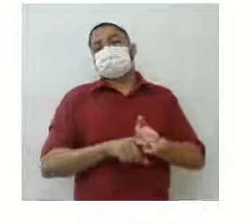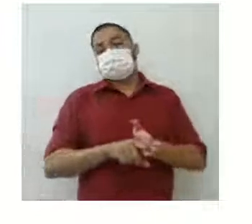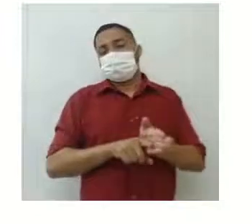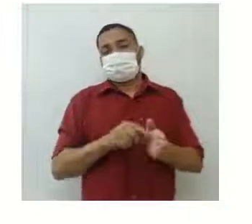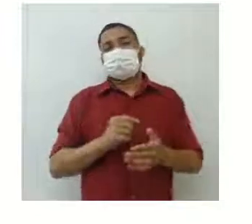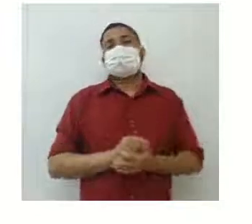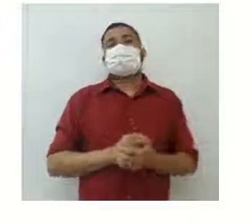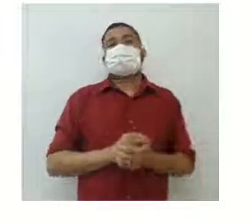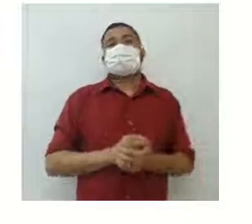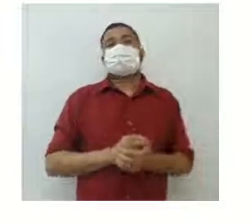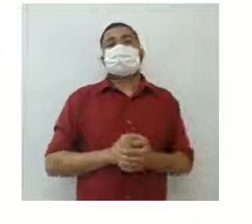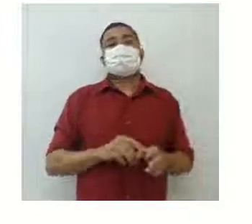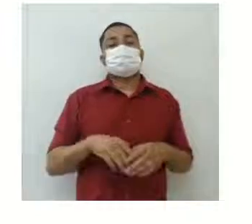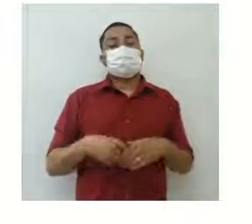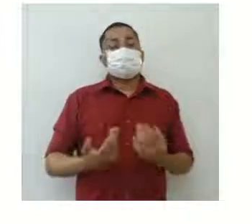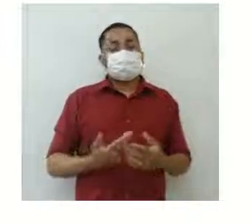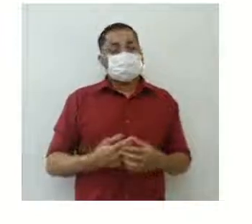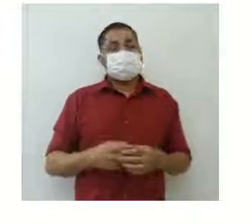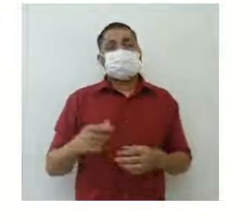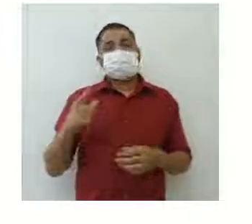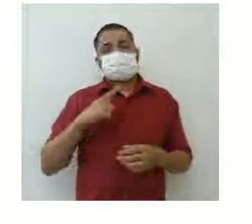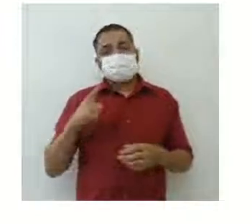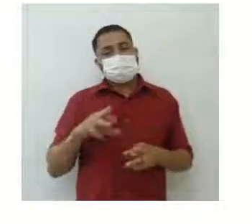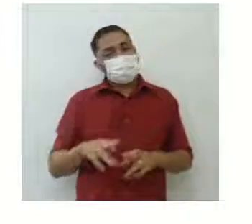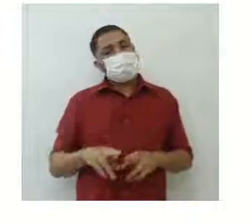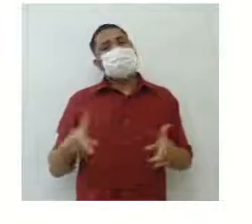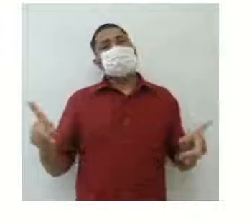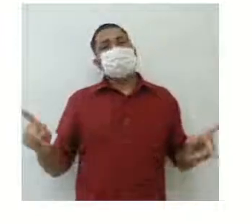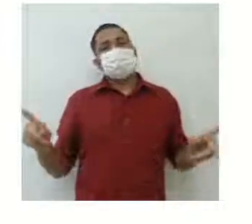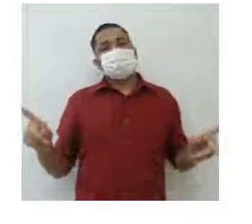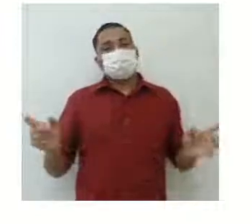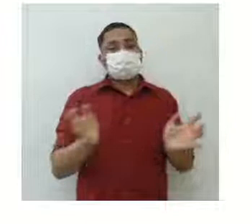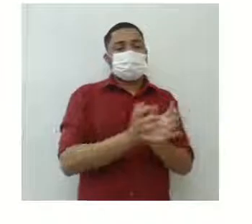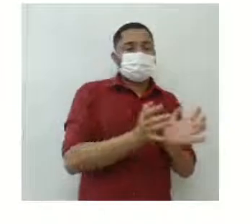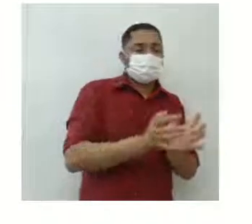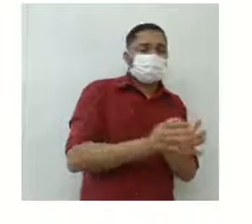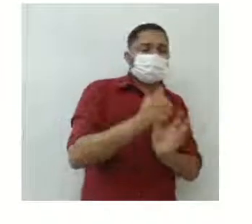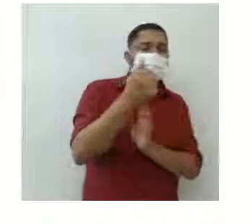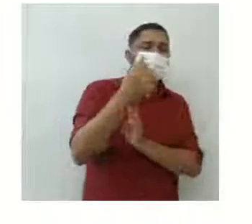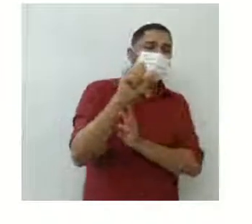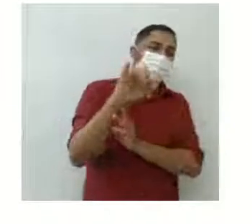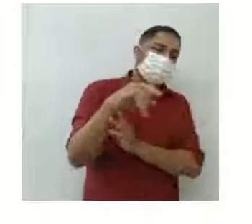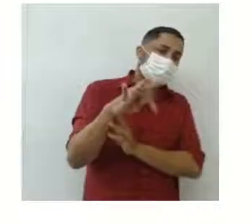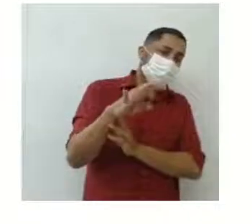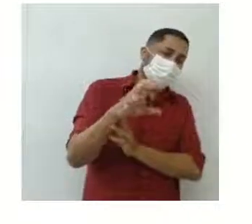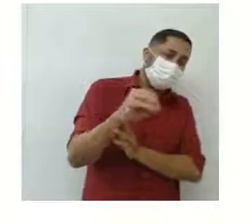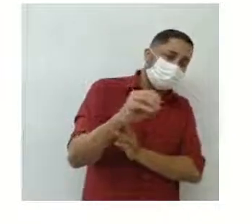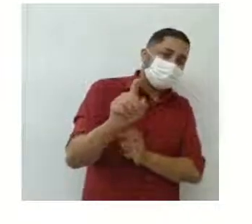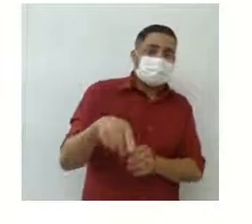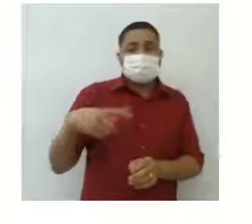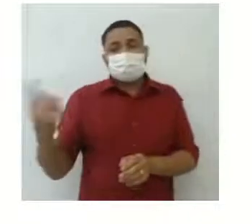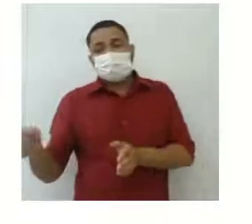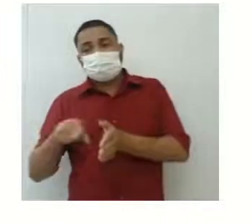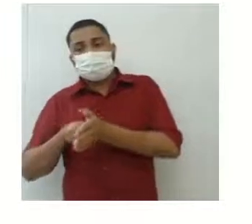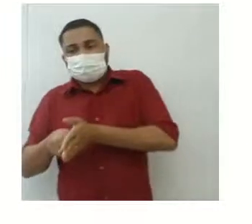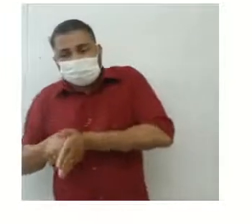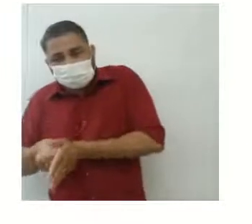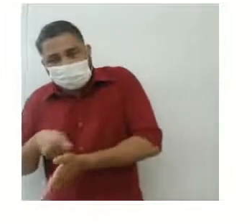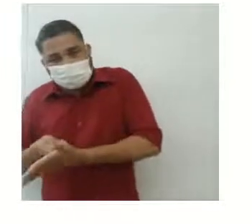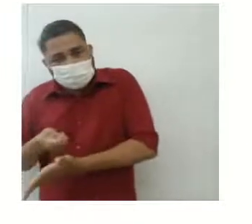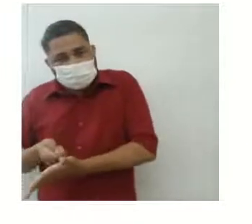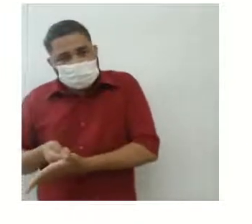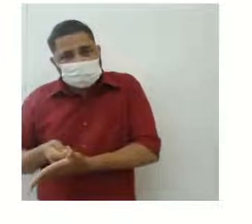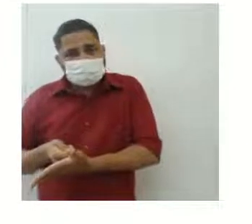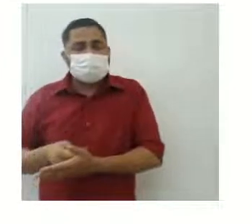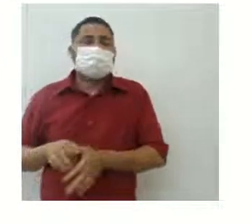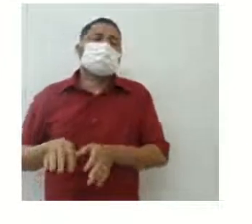exploração, é isso. Então você tem uma grande diferença, colônia de assentamento e a colônia de exploração. Então aí